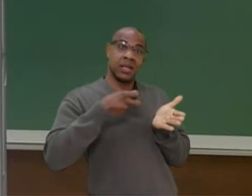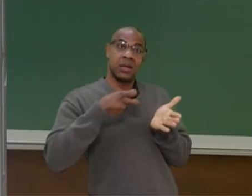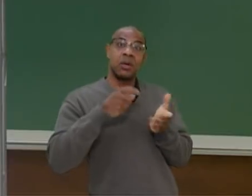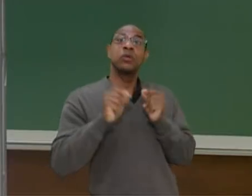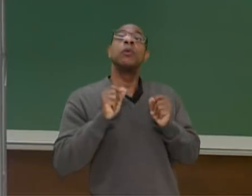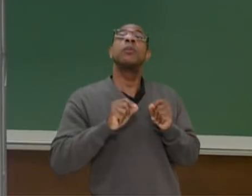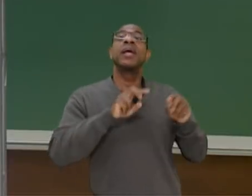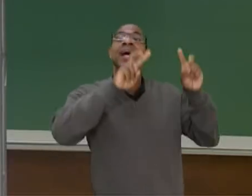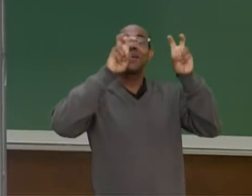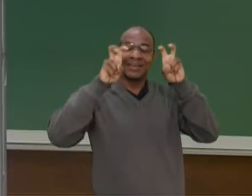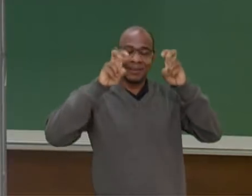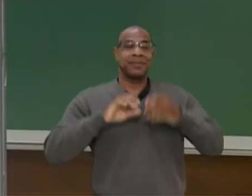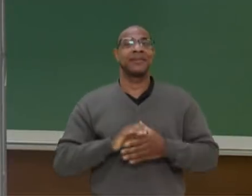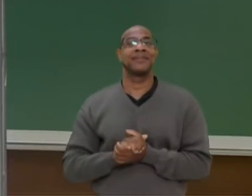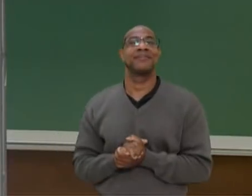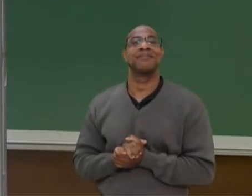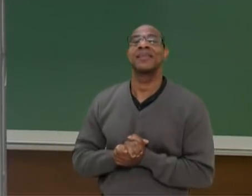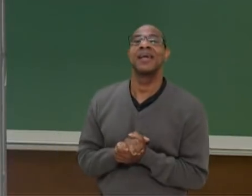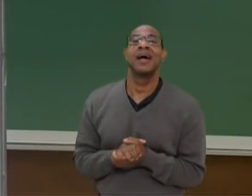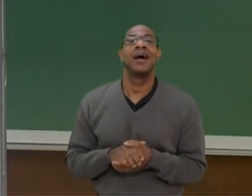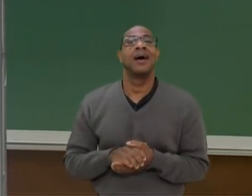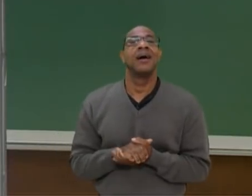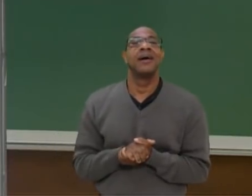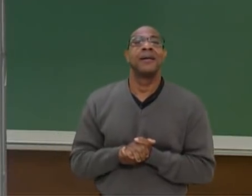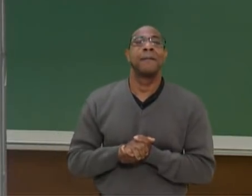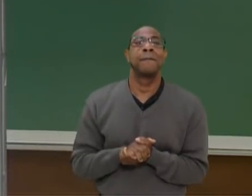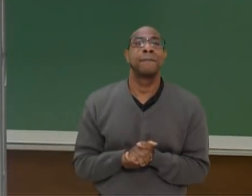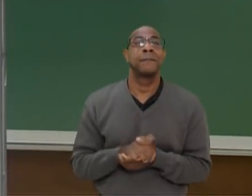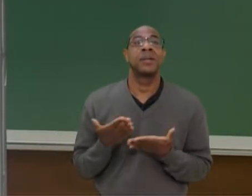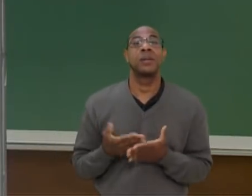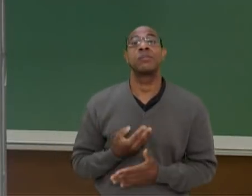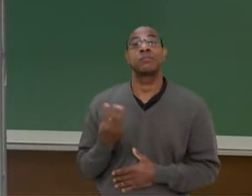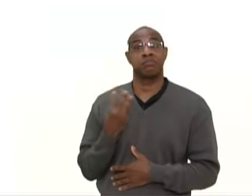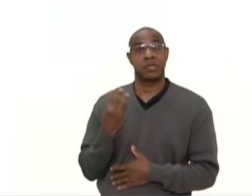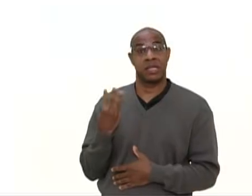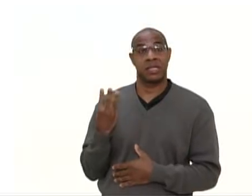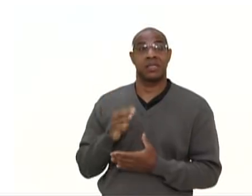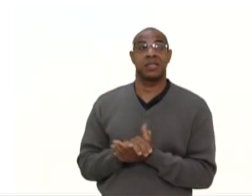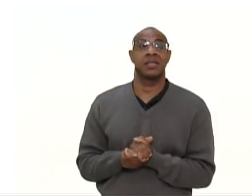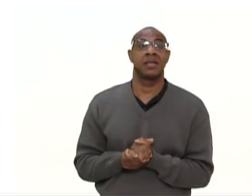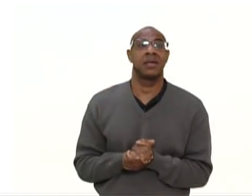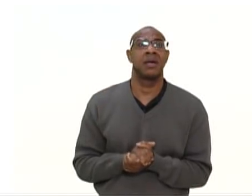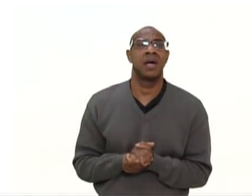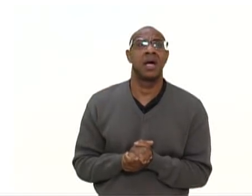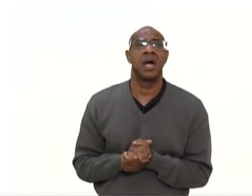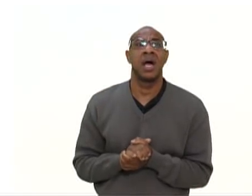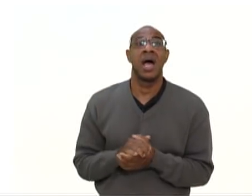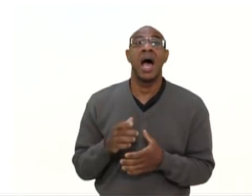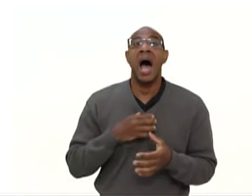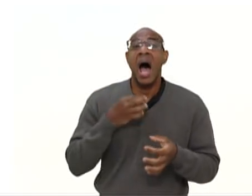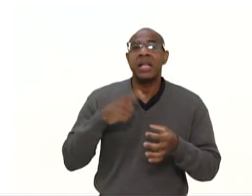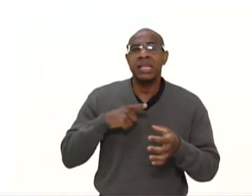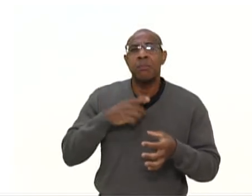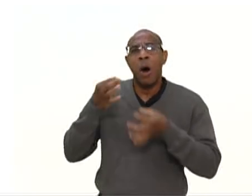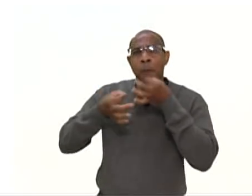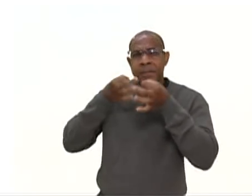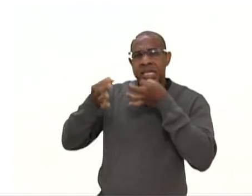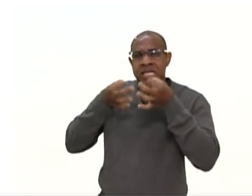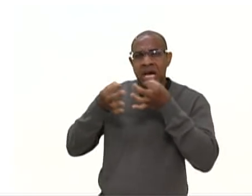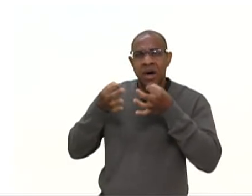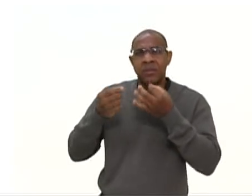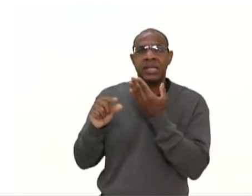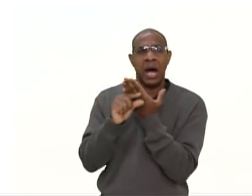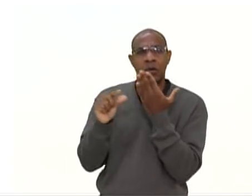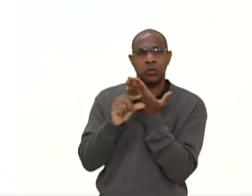assunto. Próxima questão. Questão de número 3. Há uma opinião da autora